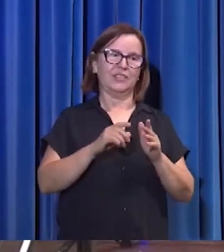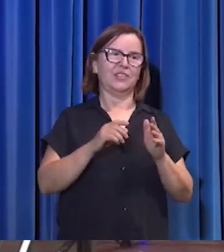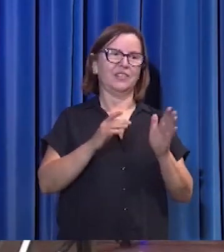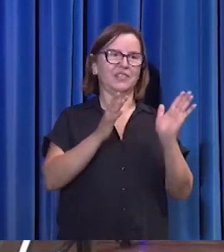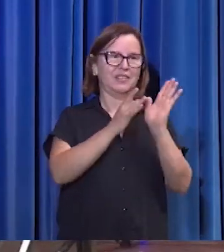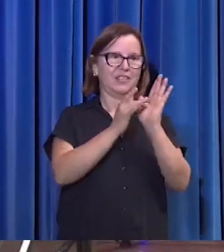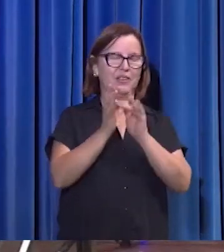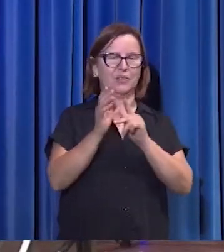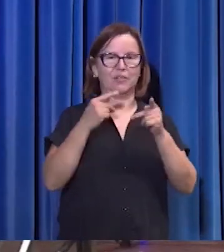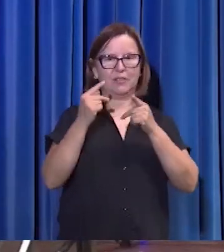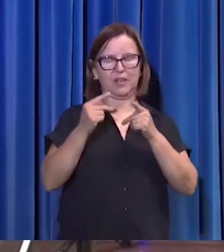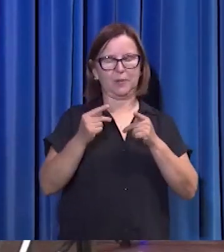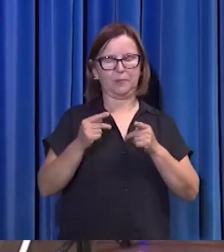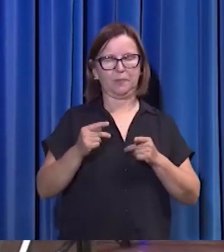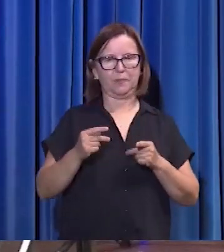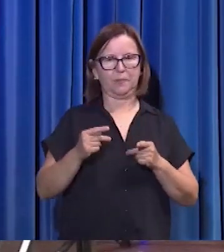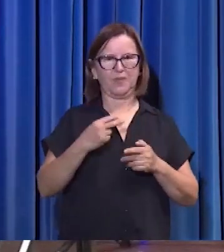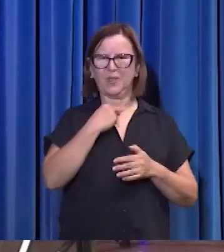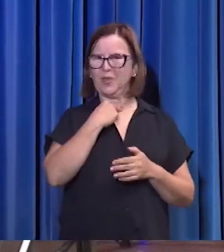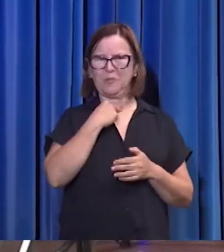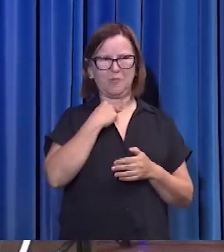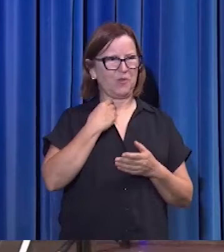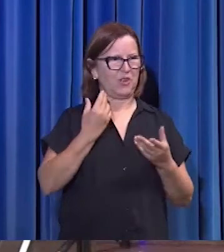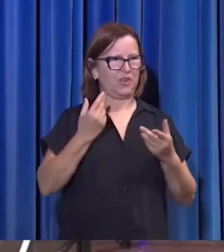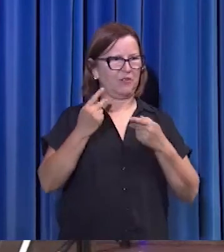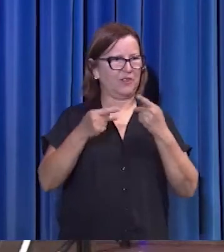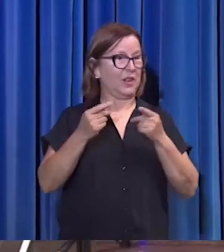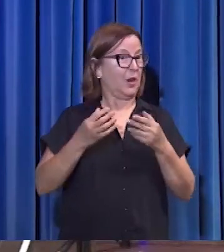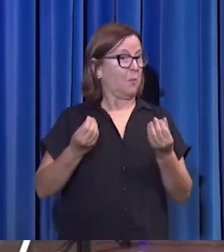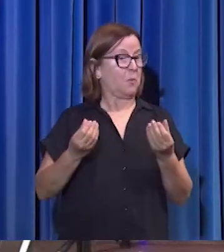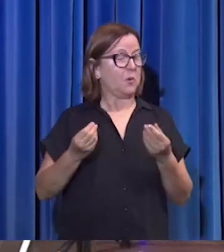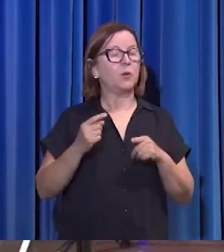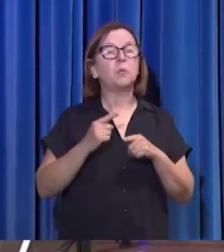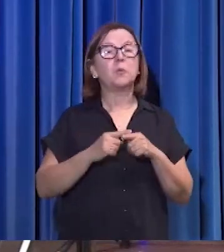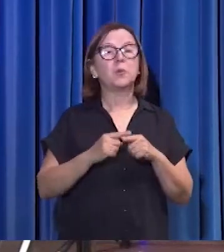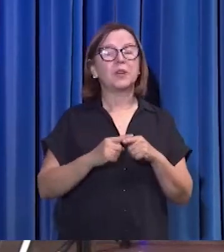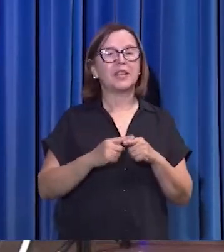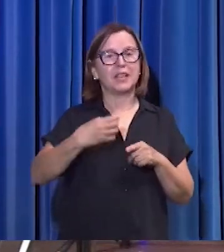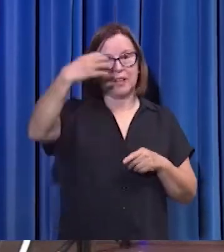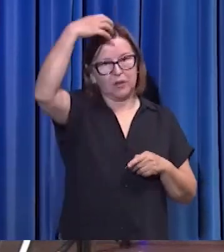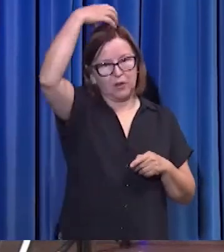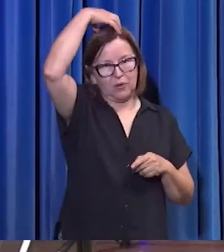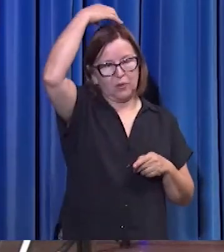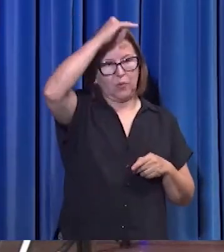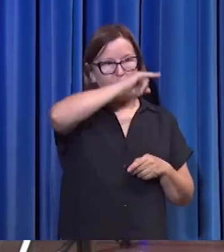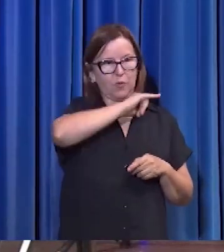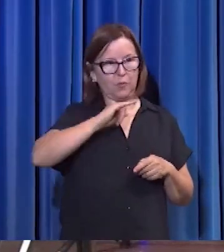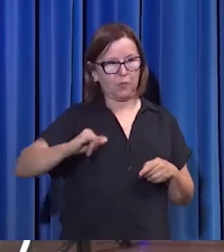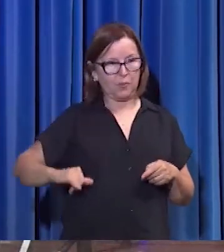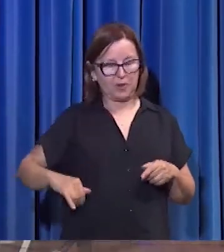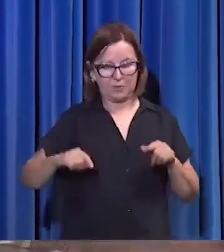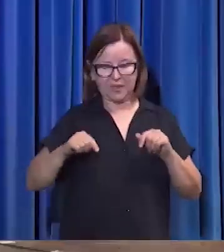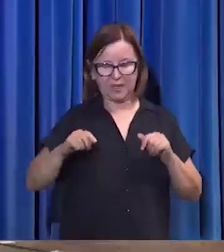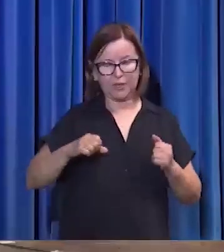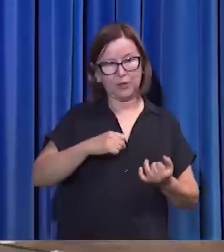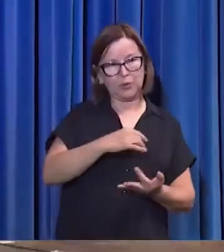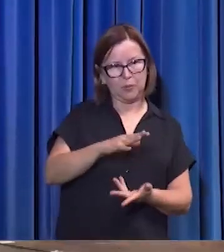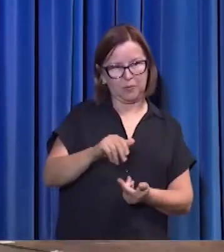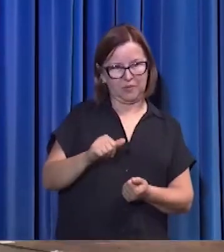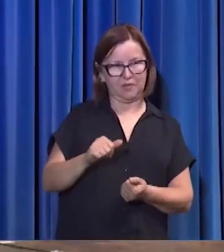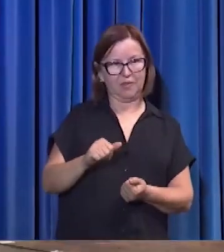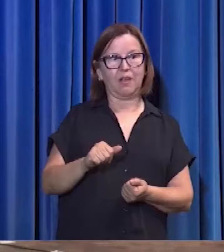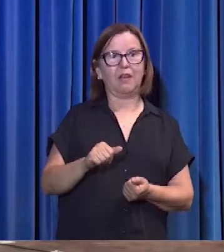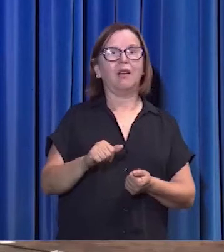falar muito mais com vocês. Por quê? Porque o príncipe deste mundo, há um